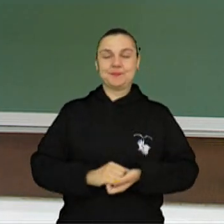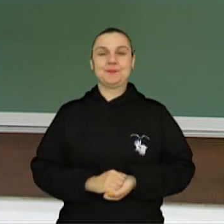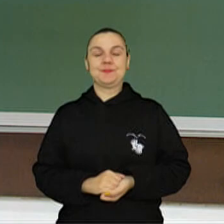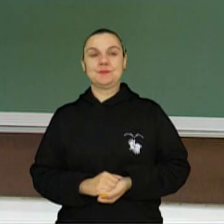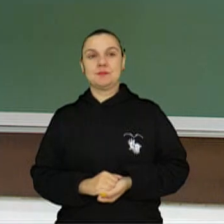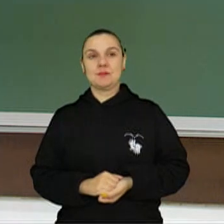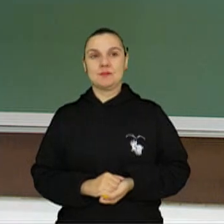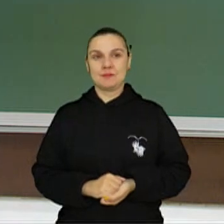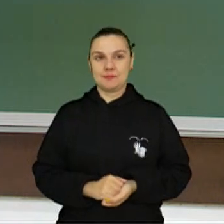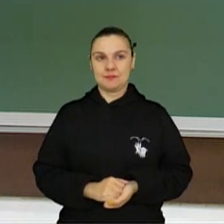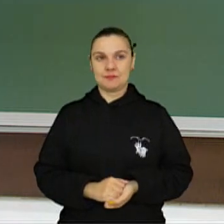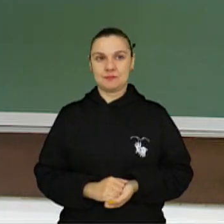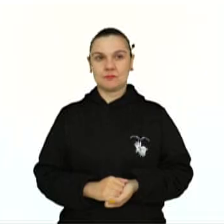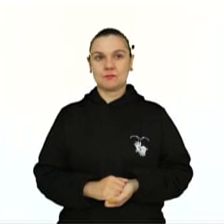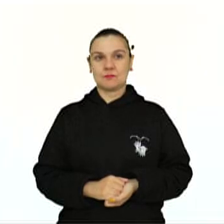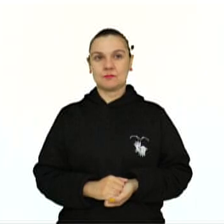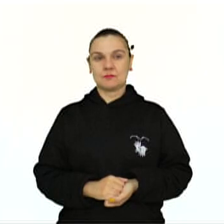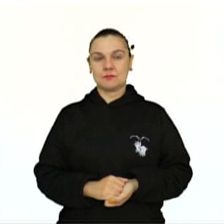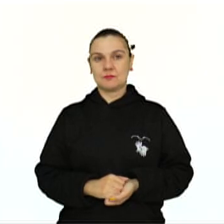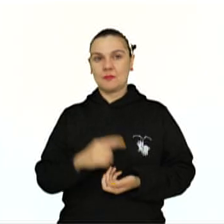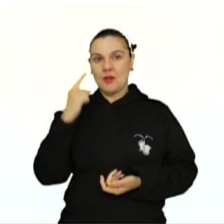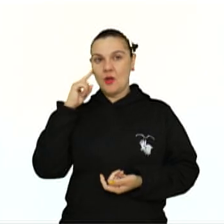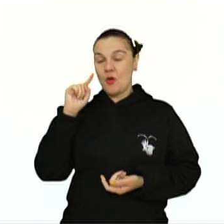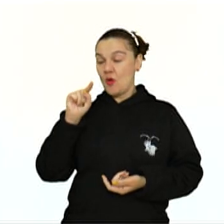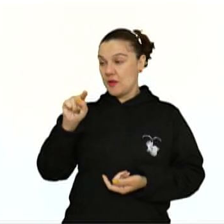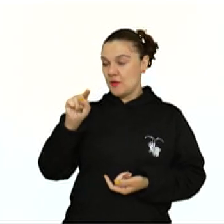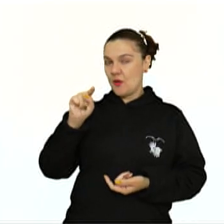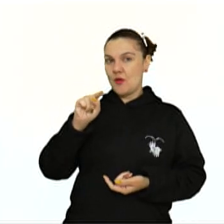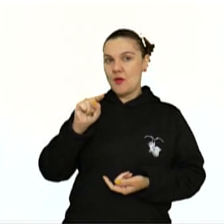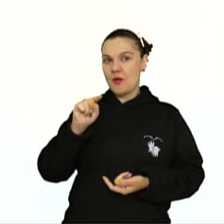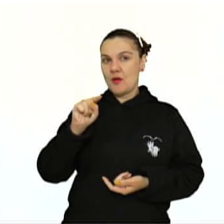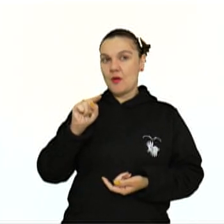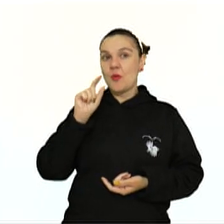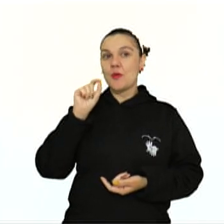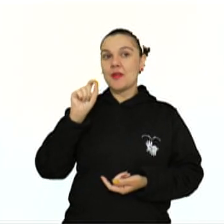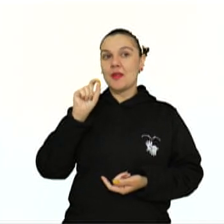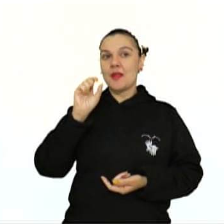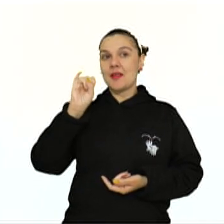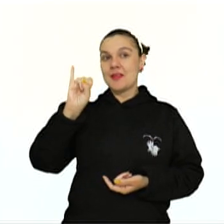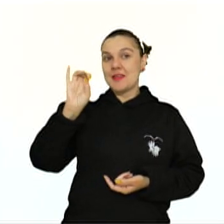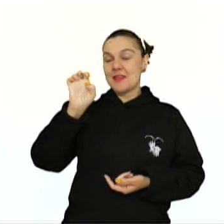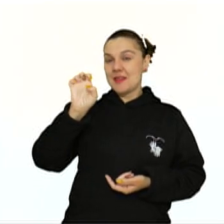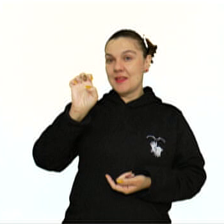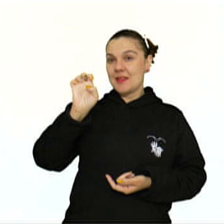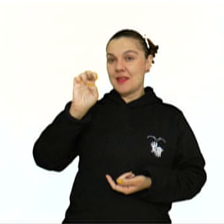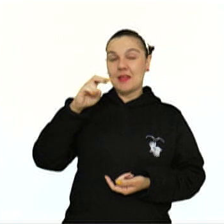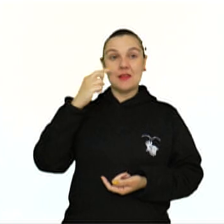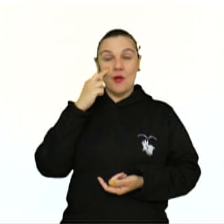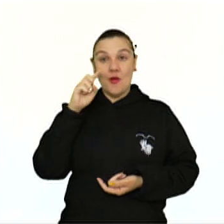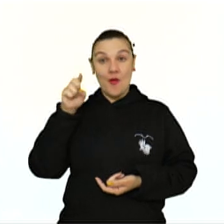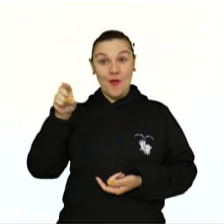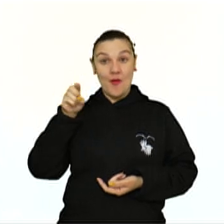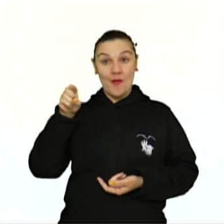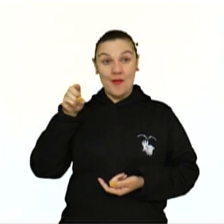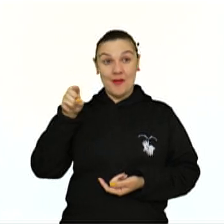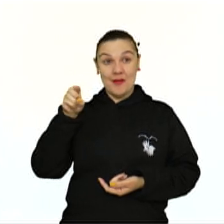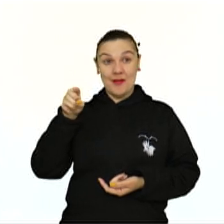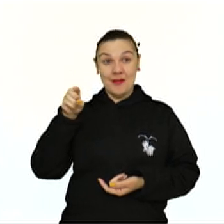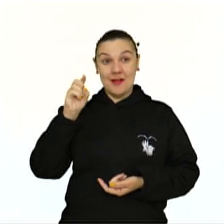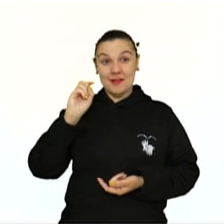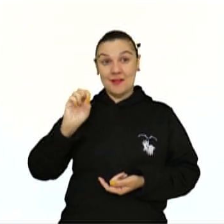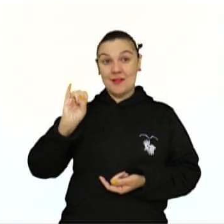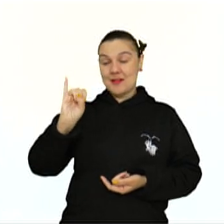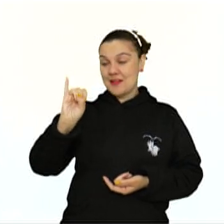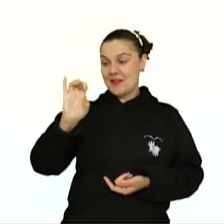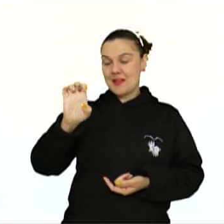Então, yo me siento. Preste atenção que eu coloquei em vermelho em destaque porque o verbo é sentir-se, ó. A vogal E,